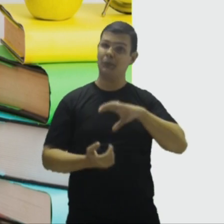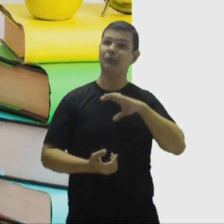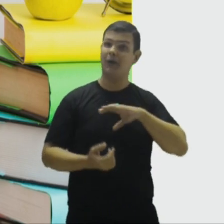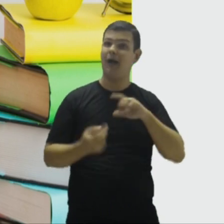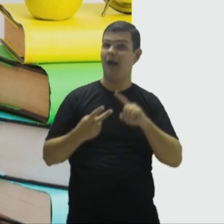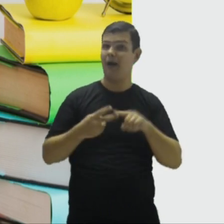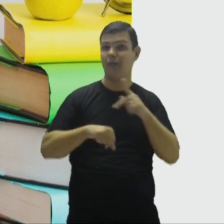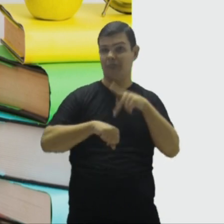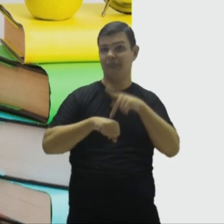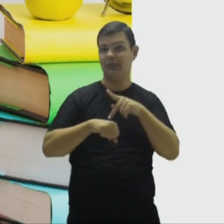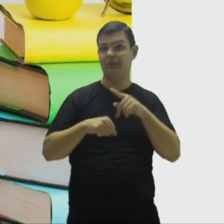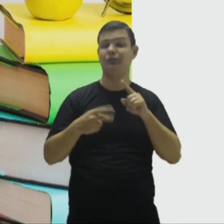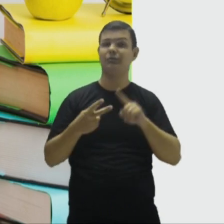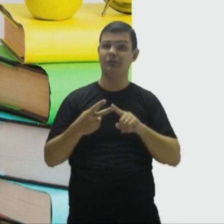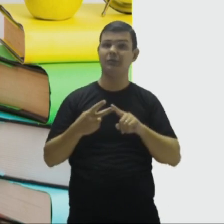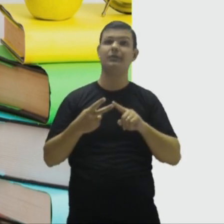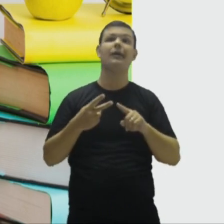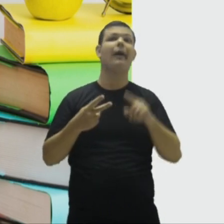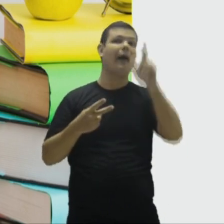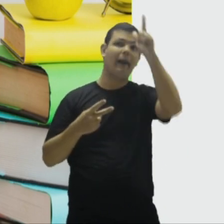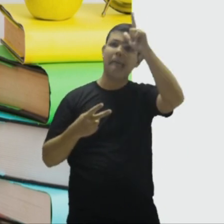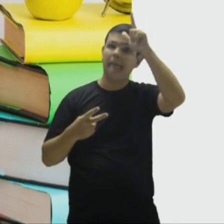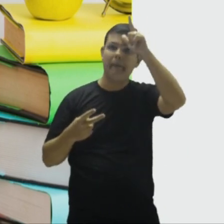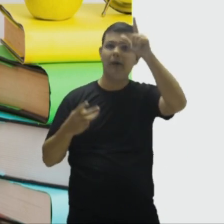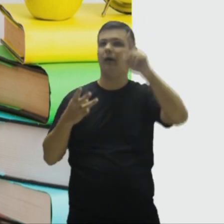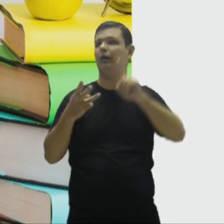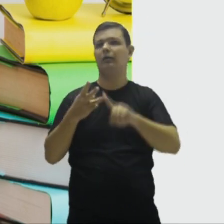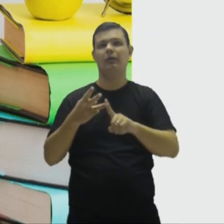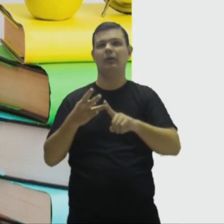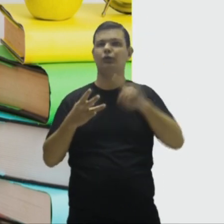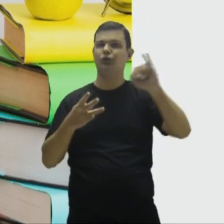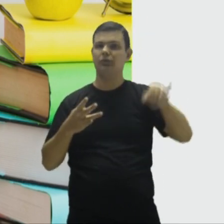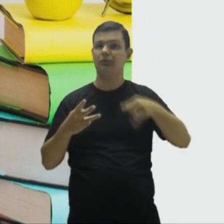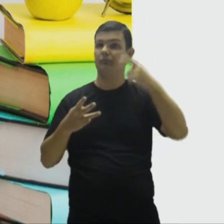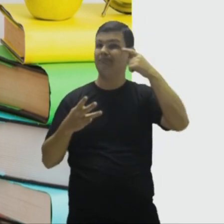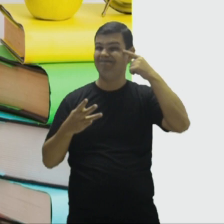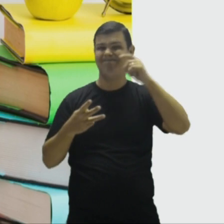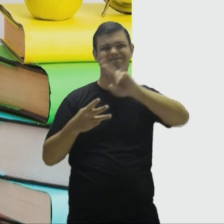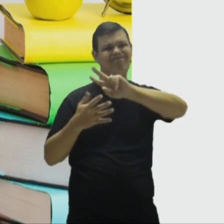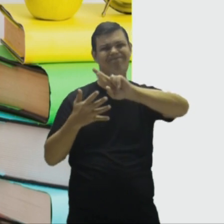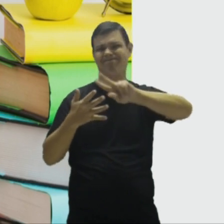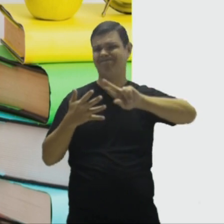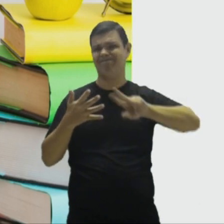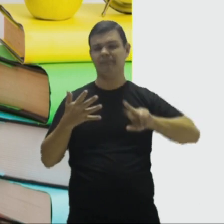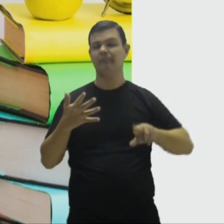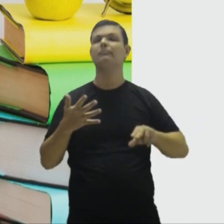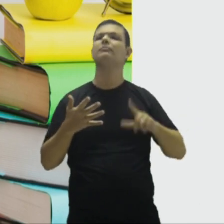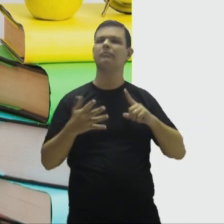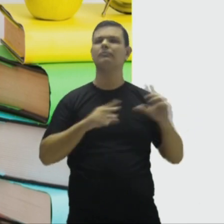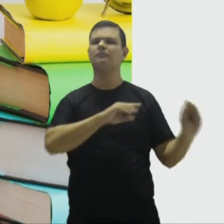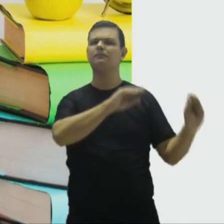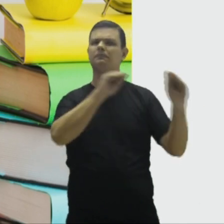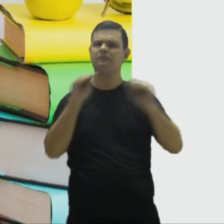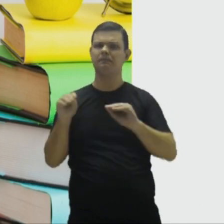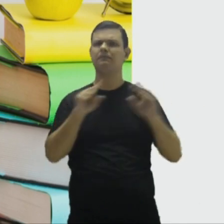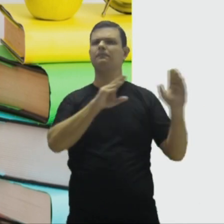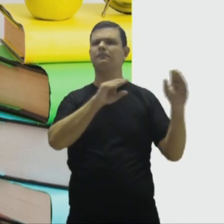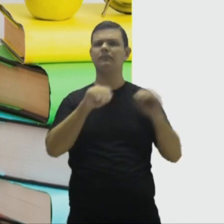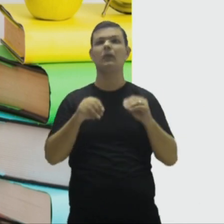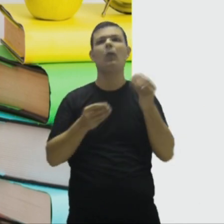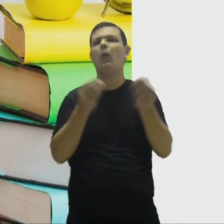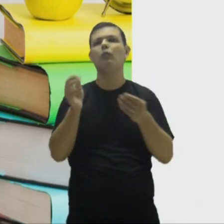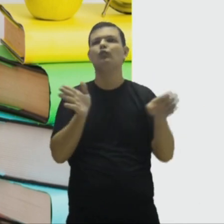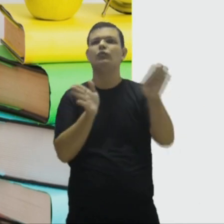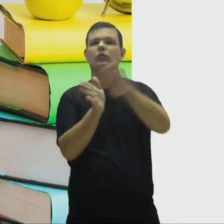portuguesa, temos a presença alemã, temos a presença japonesa. Então nós vamos falar sobre essas migrações, como elas chegaram